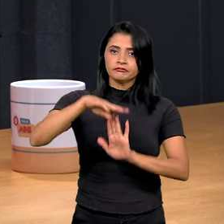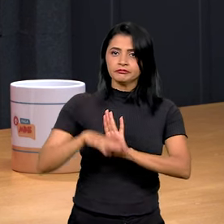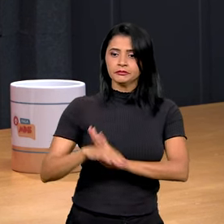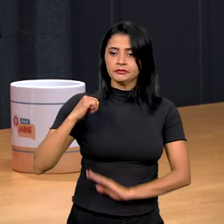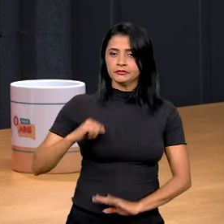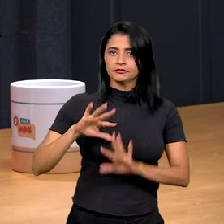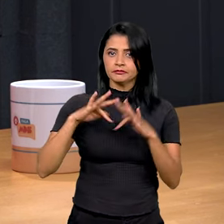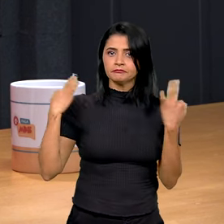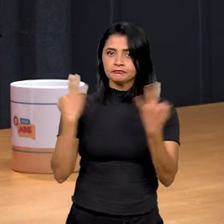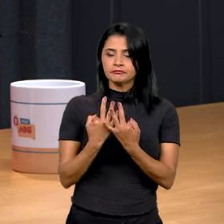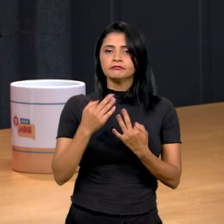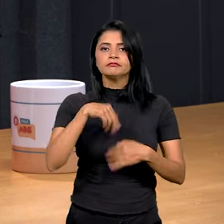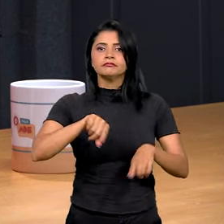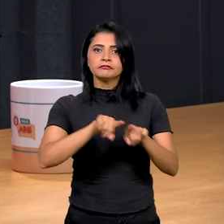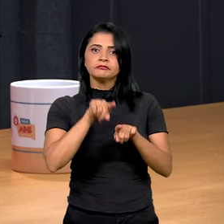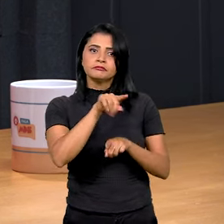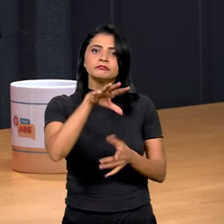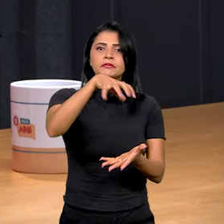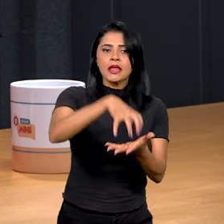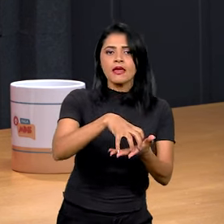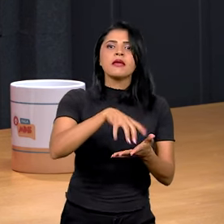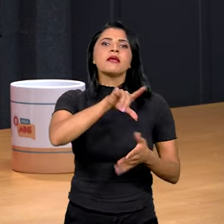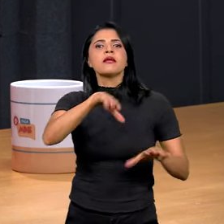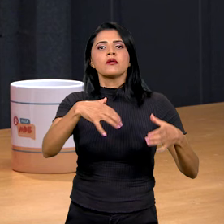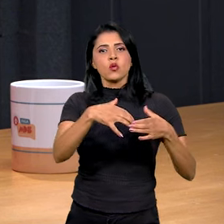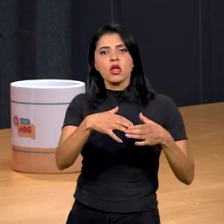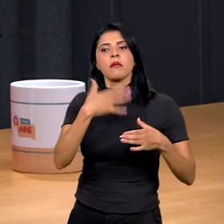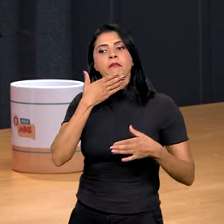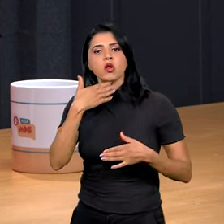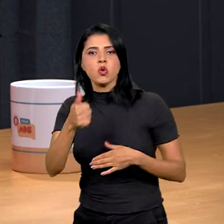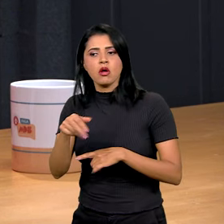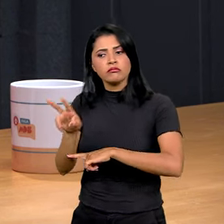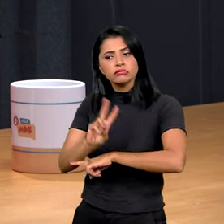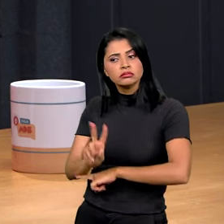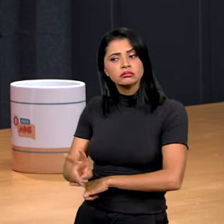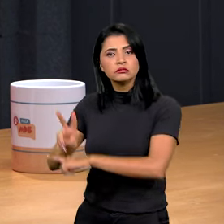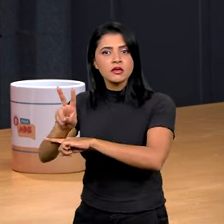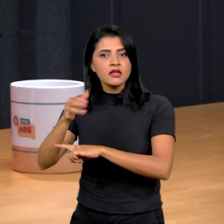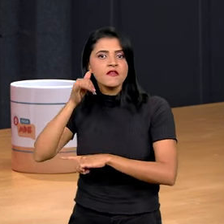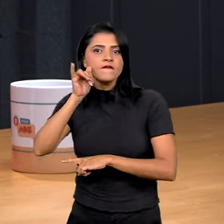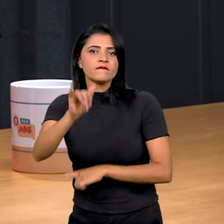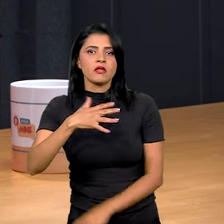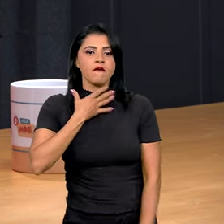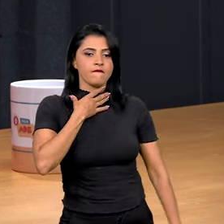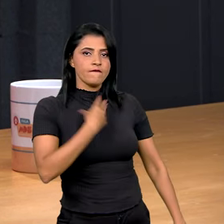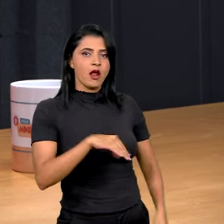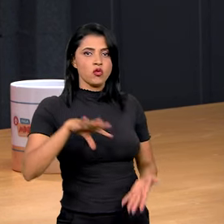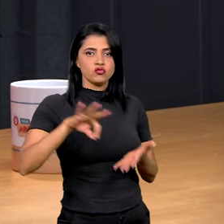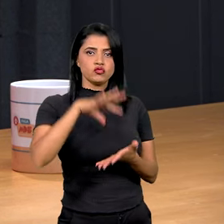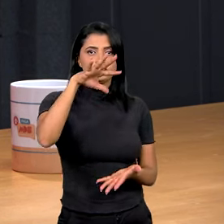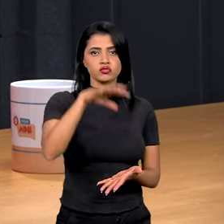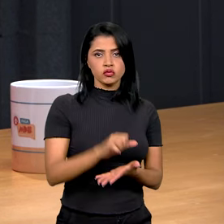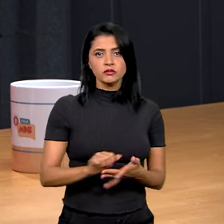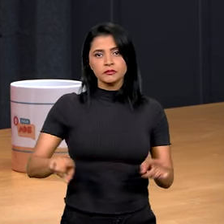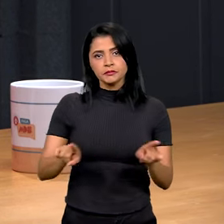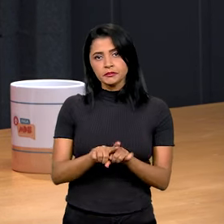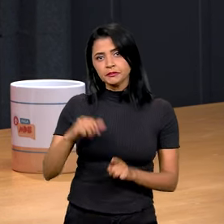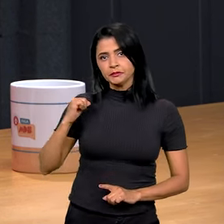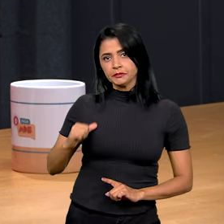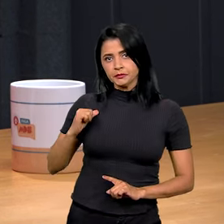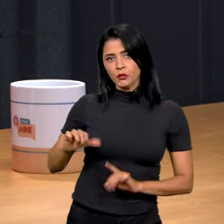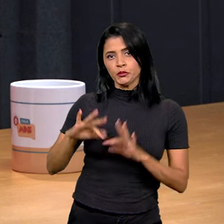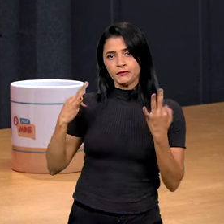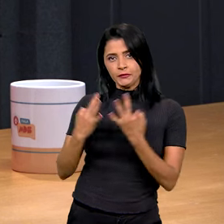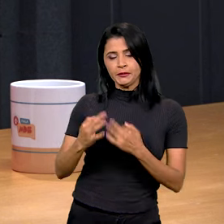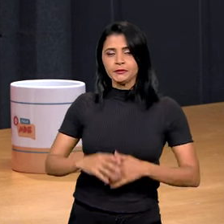programa Bolsa Família a rede também busca aprimorar a fiscalização e prevenir fraudes no cadastro único e no programa